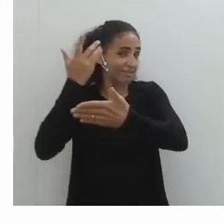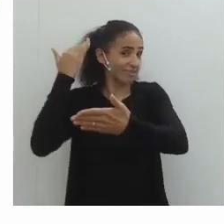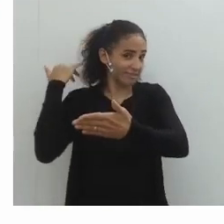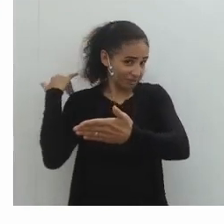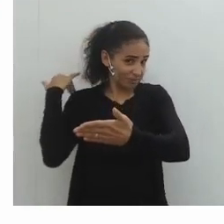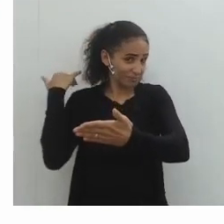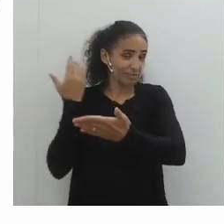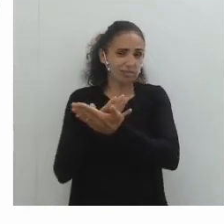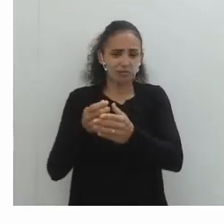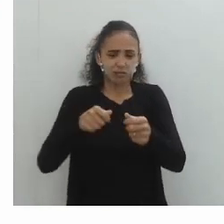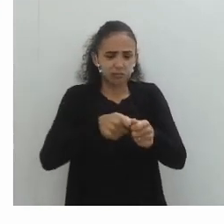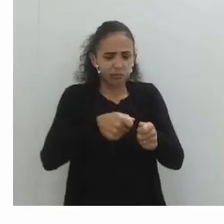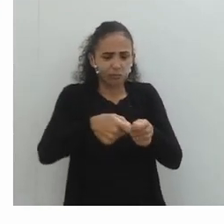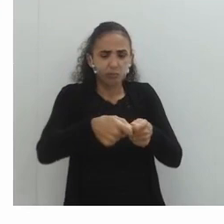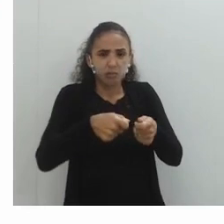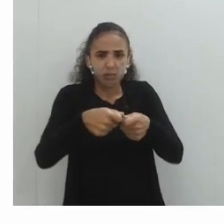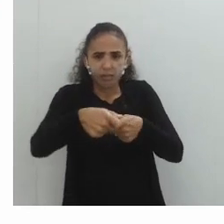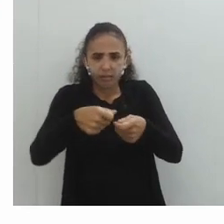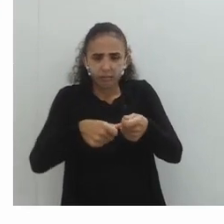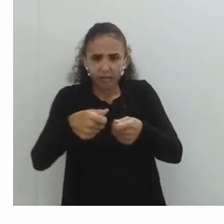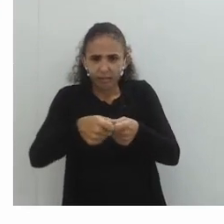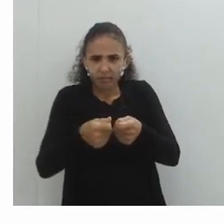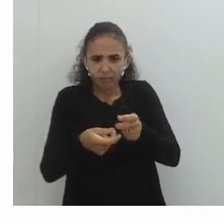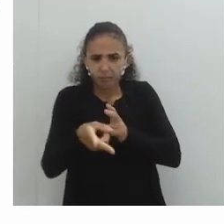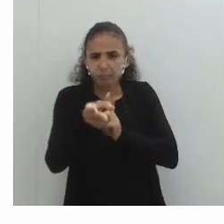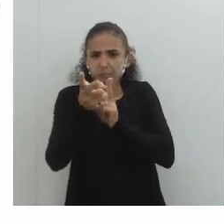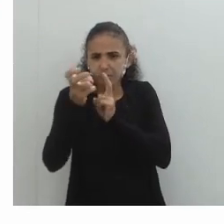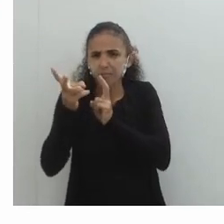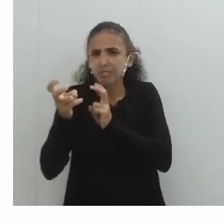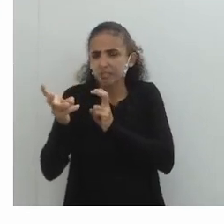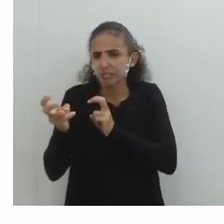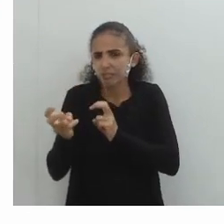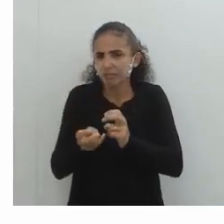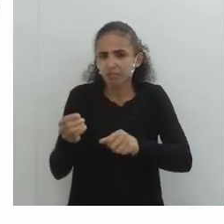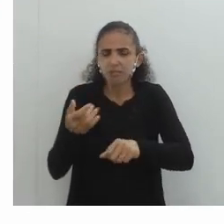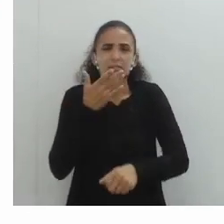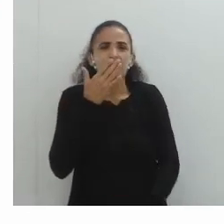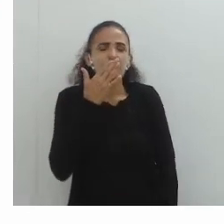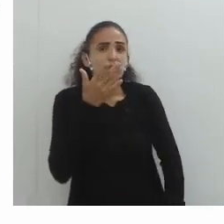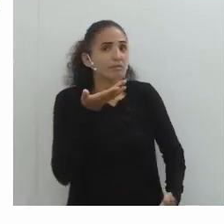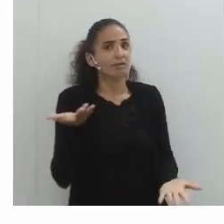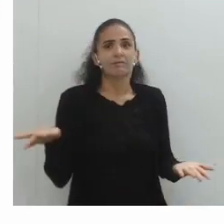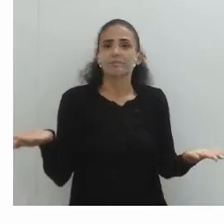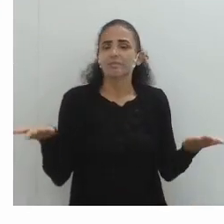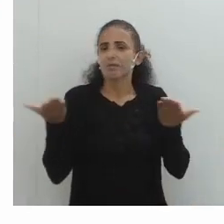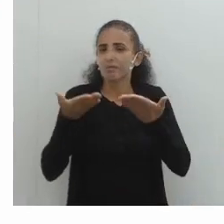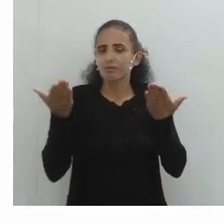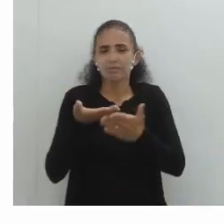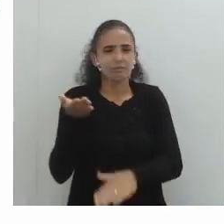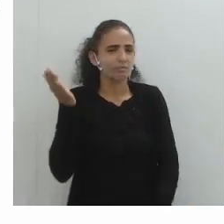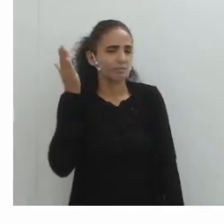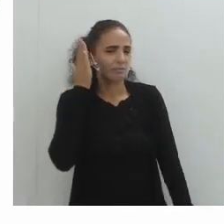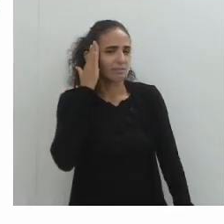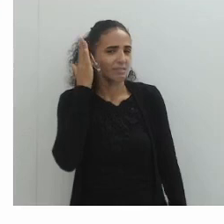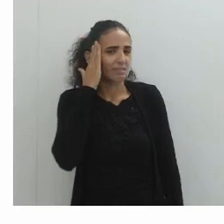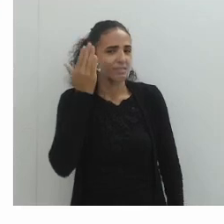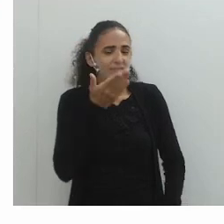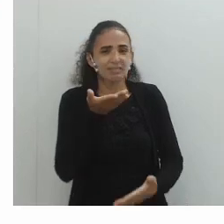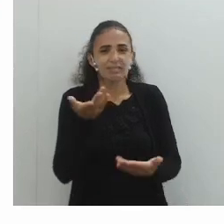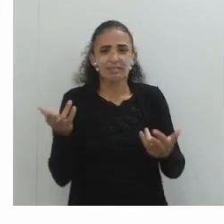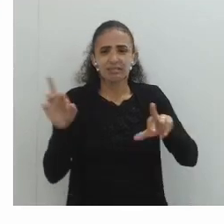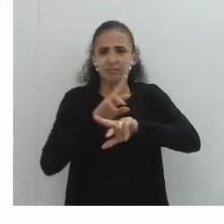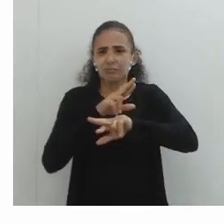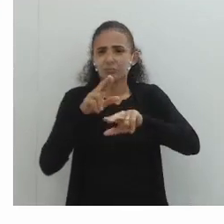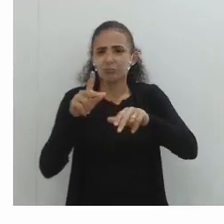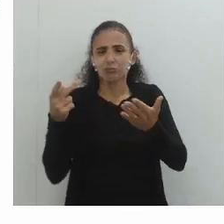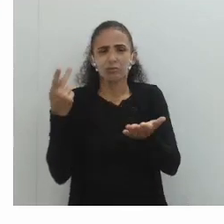de encaixar. Esse jogo de percepção, o jogo da cor, mas aí você agora vai ver, poxa,